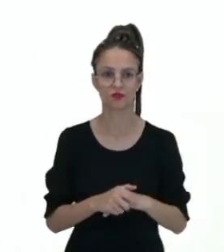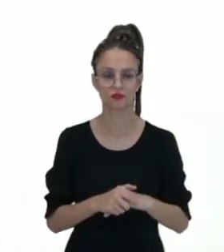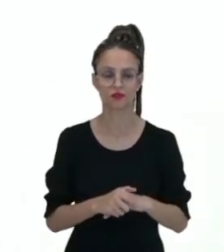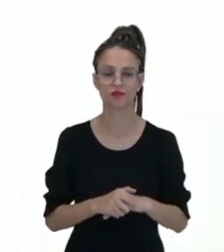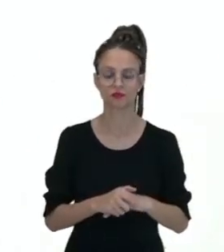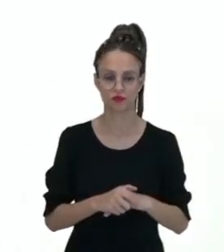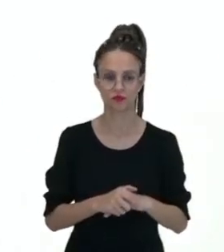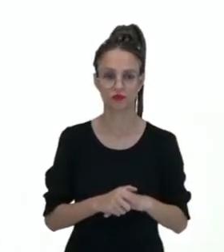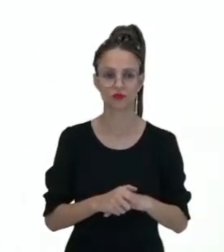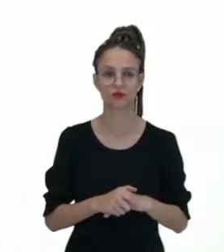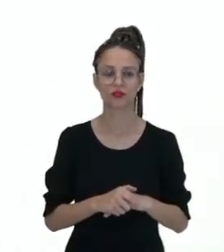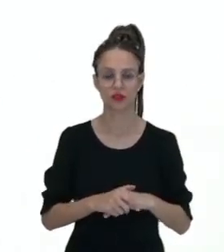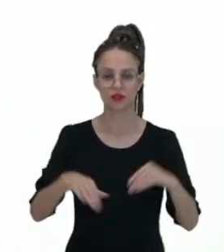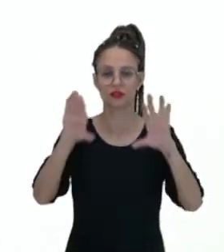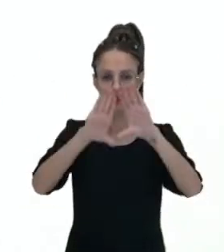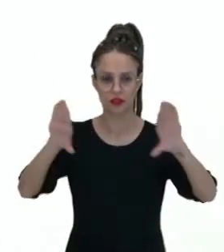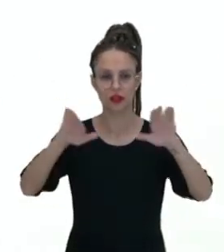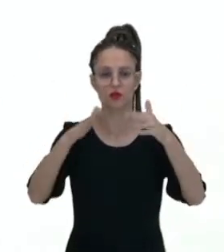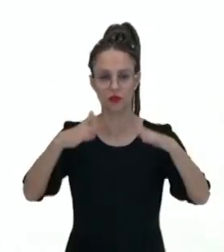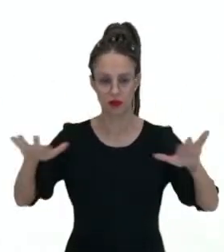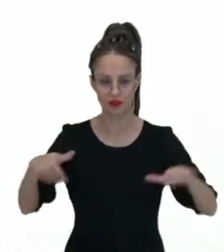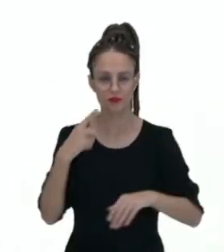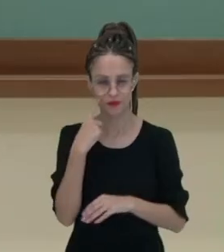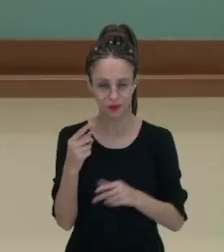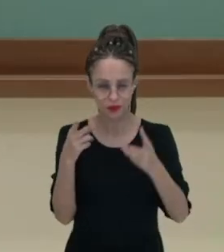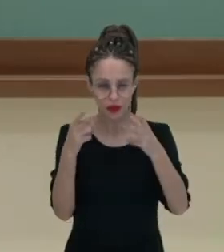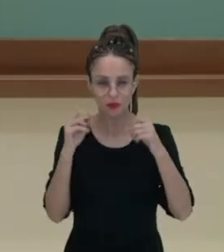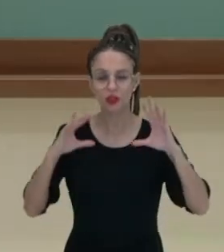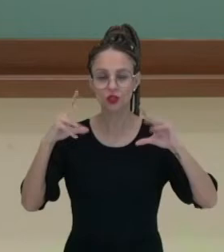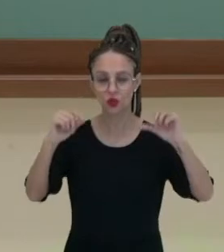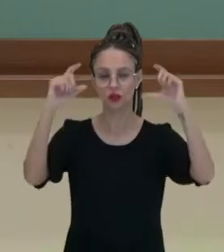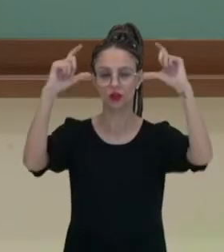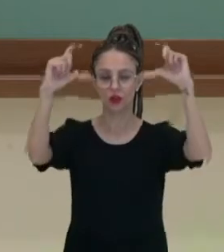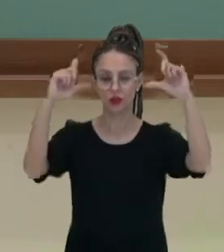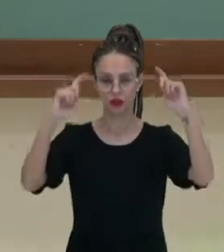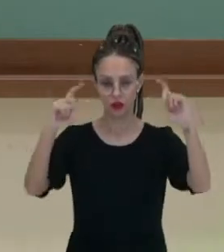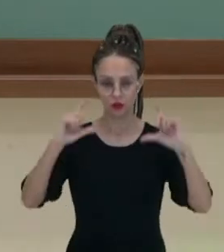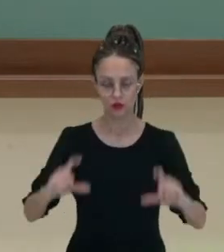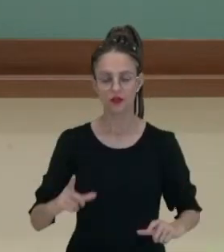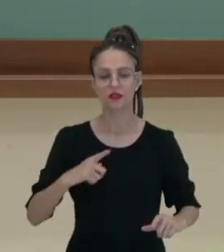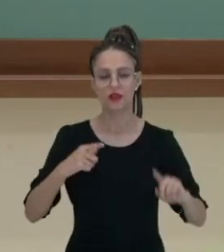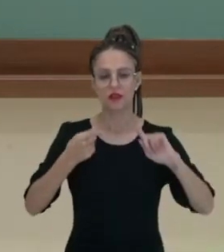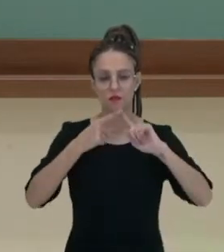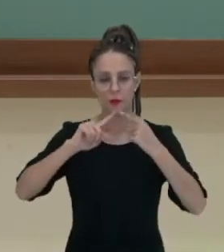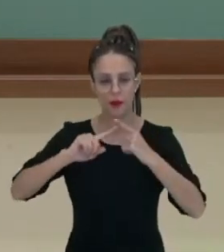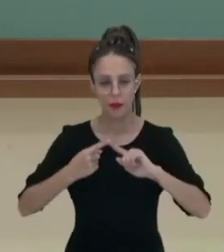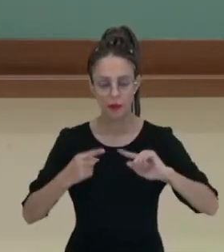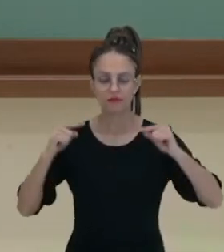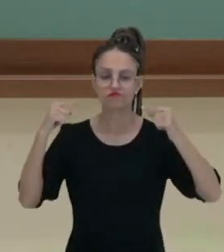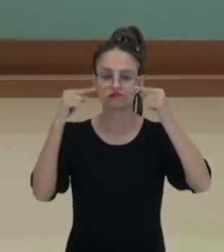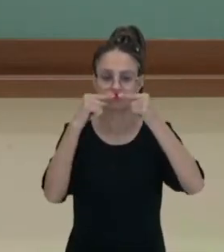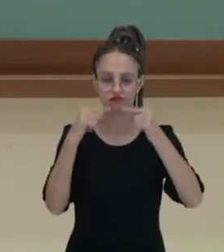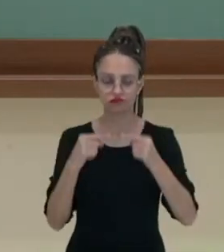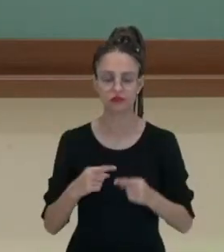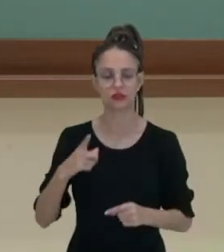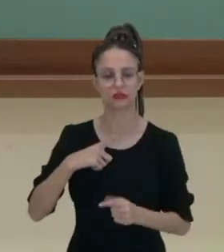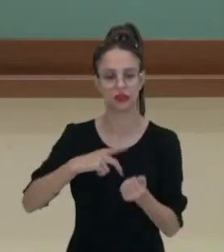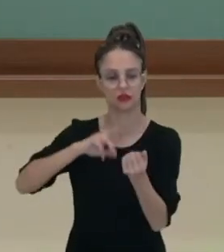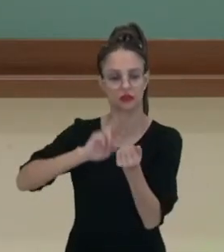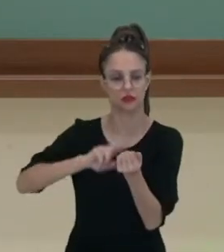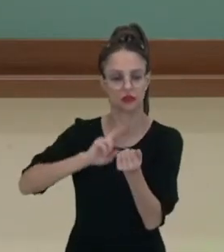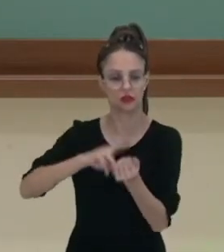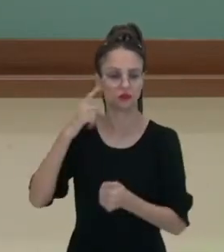deu e par, céu e mar. Percebe que em todas as estrofes, mesmo aqui ó, no começo do